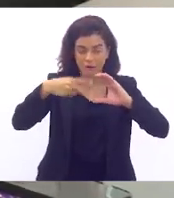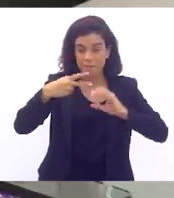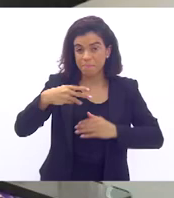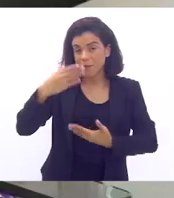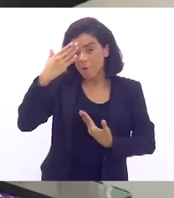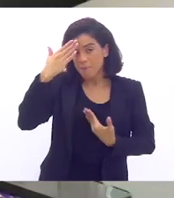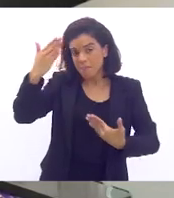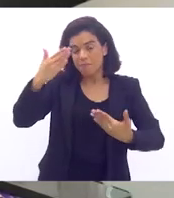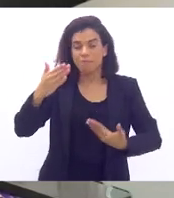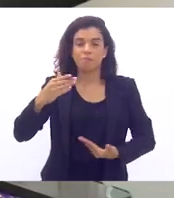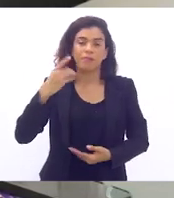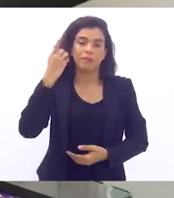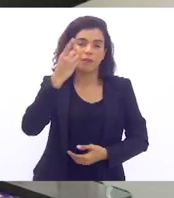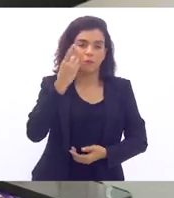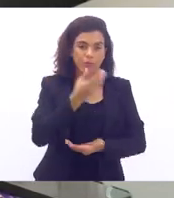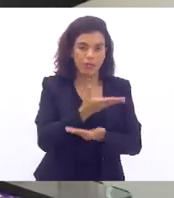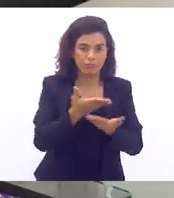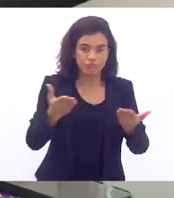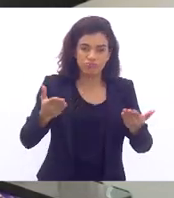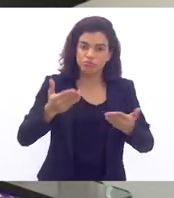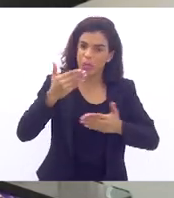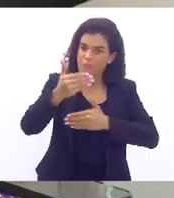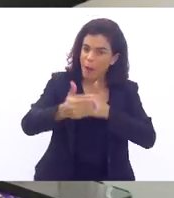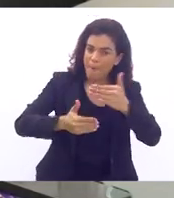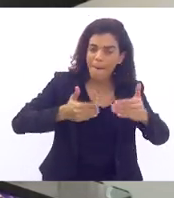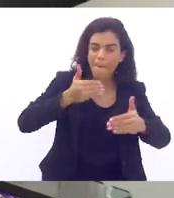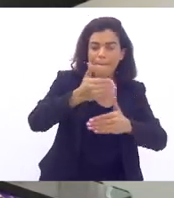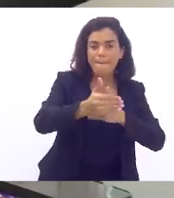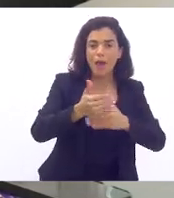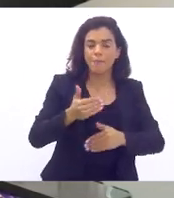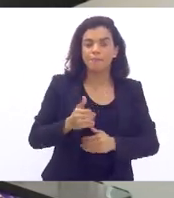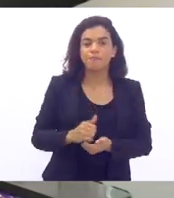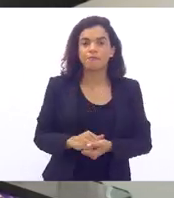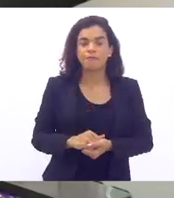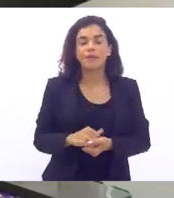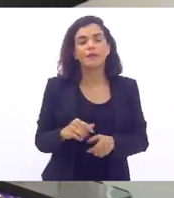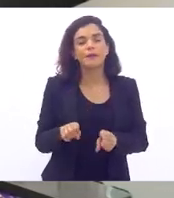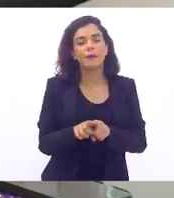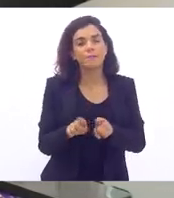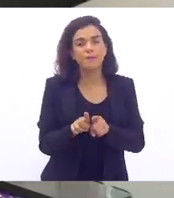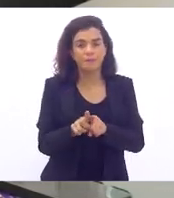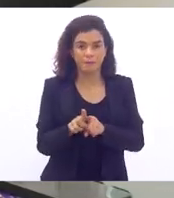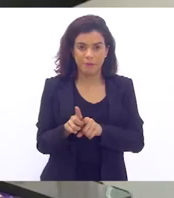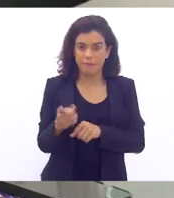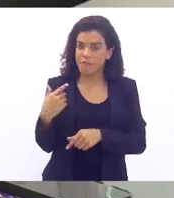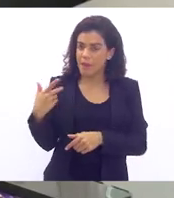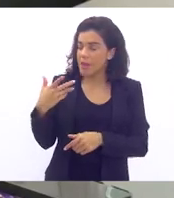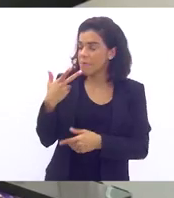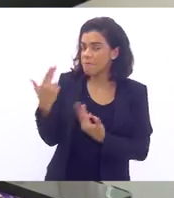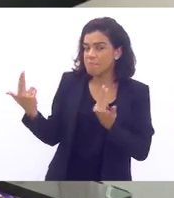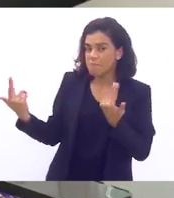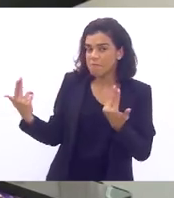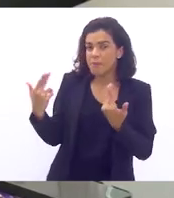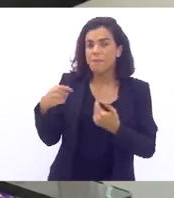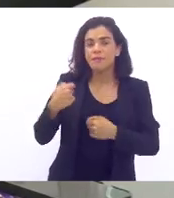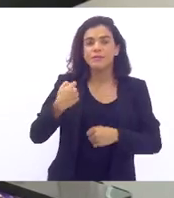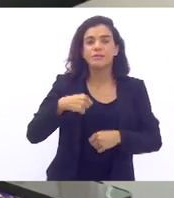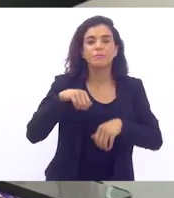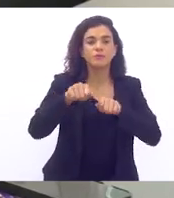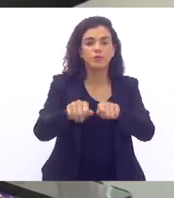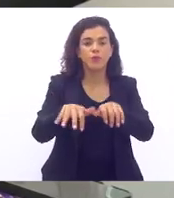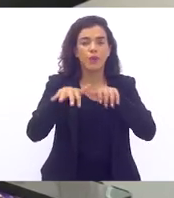apresentados mais uma vez saindo à frente e mais uma vez eu faço minhas as palavras do presidente nós precisamos de uma câmara independente